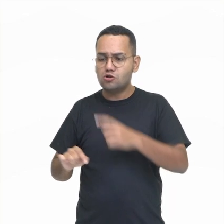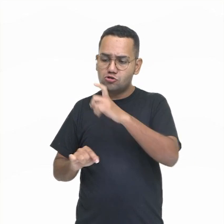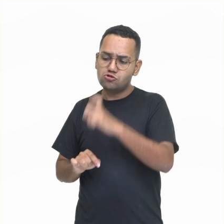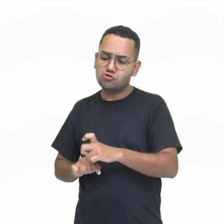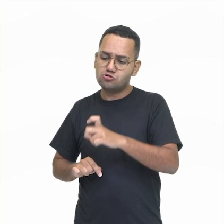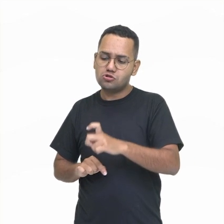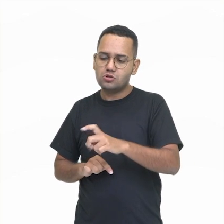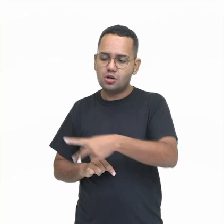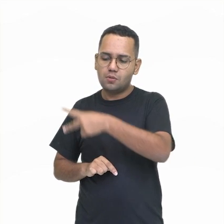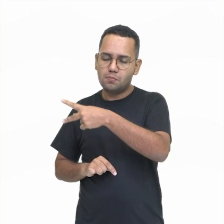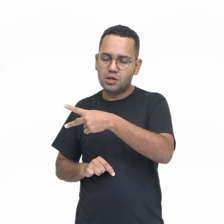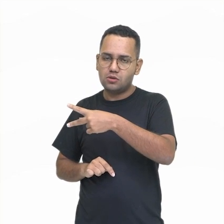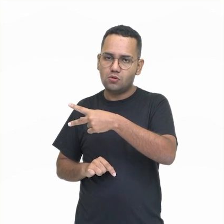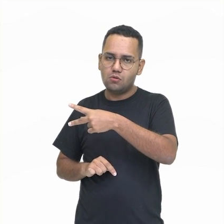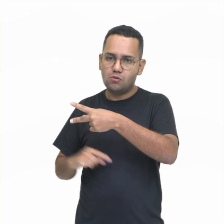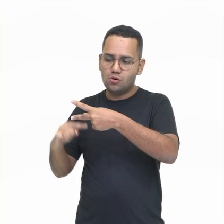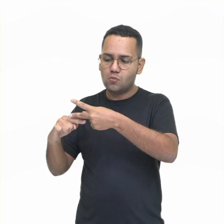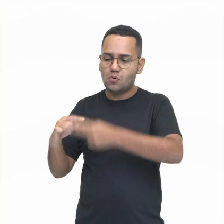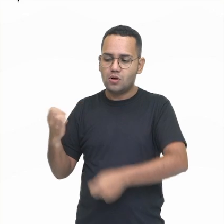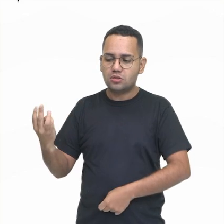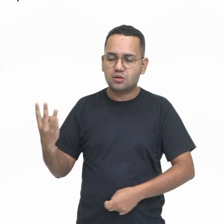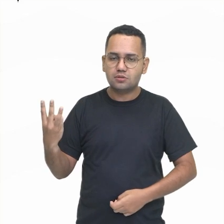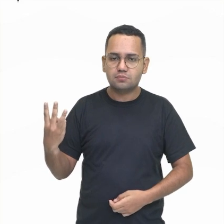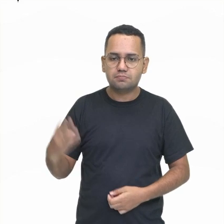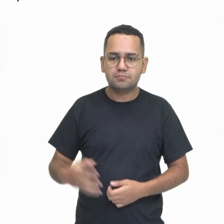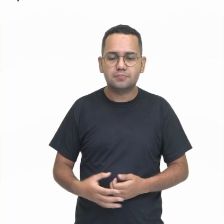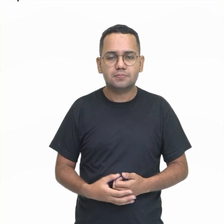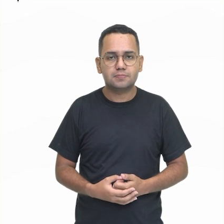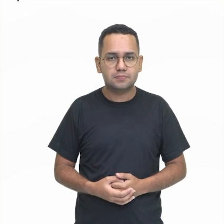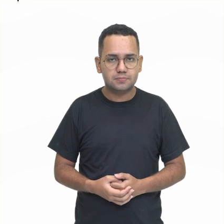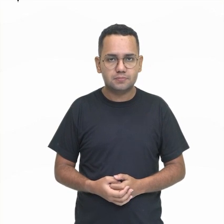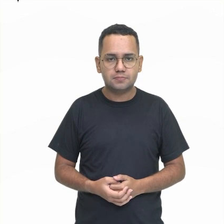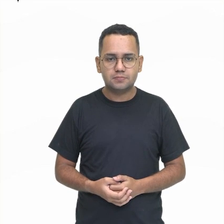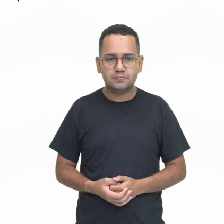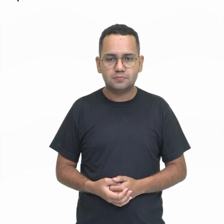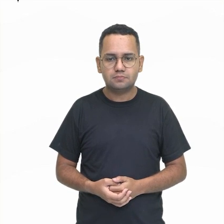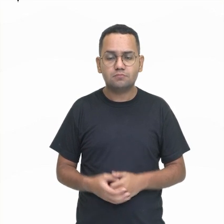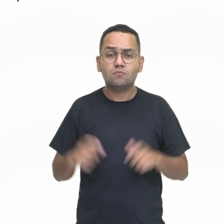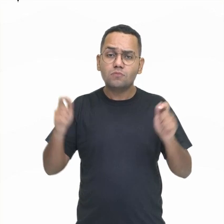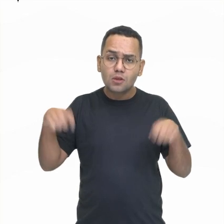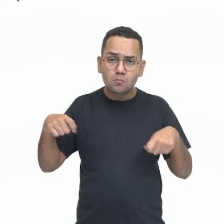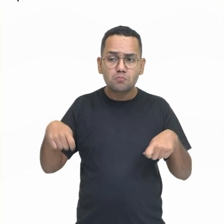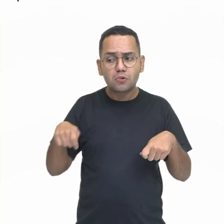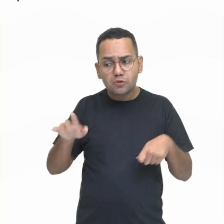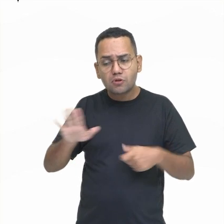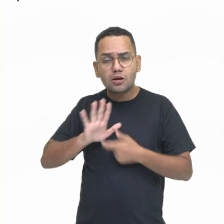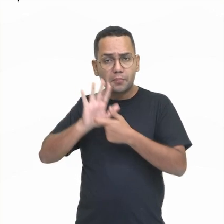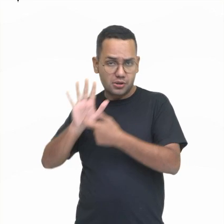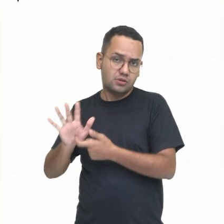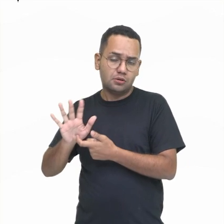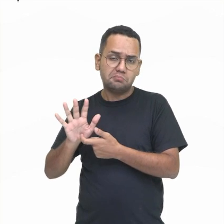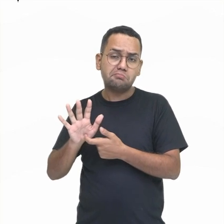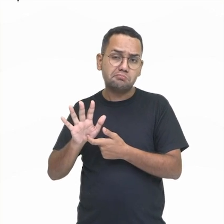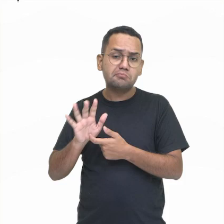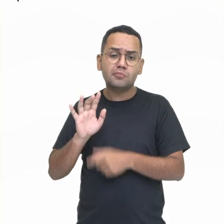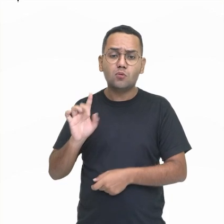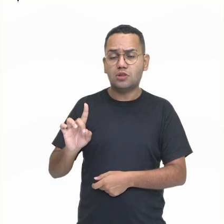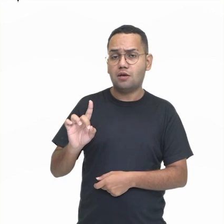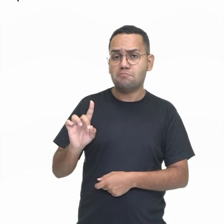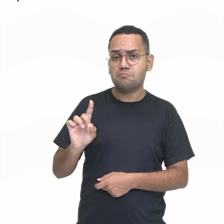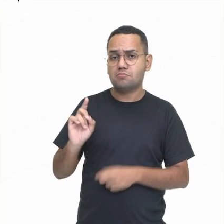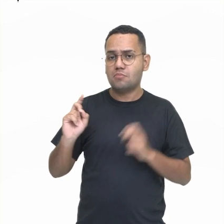menor ou igual a 3 tá também podemos representar dessa forma o domínio da